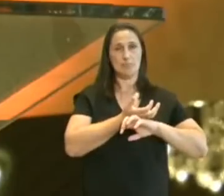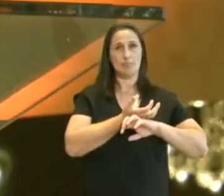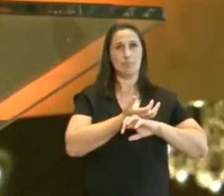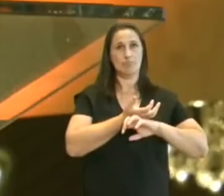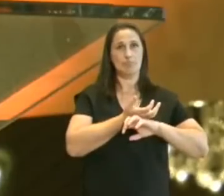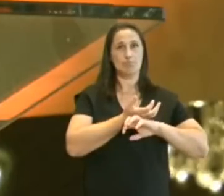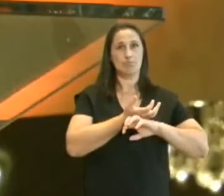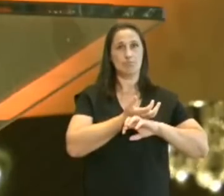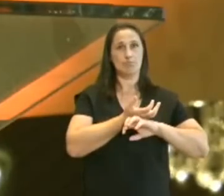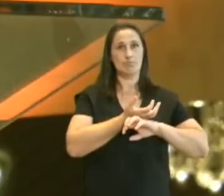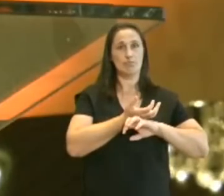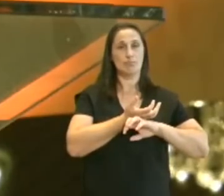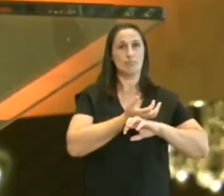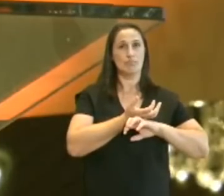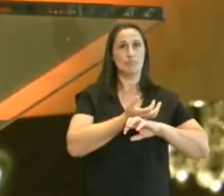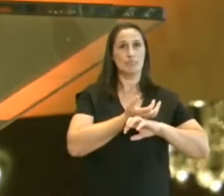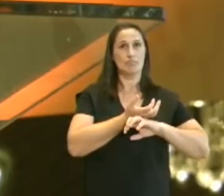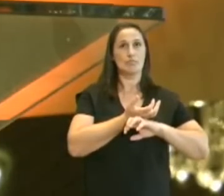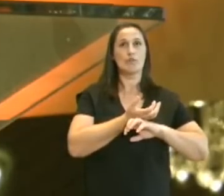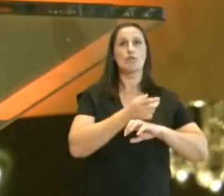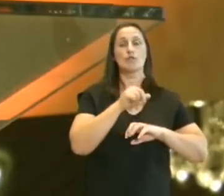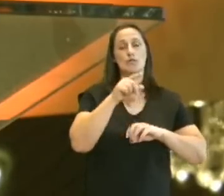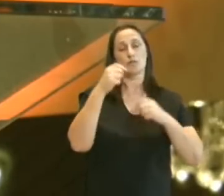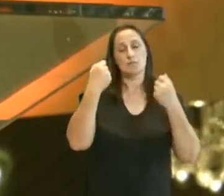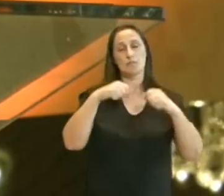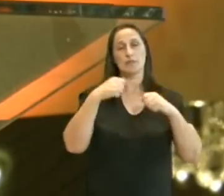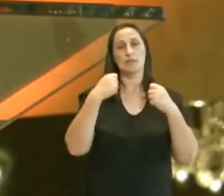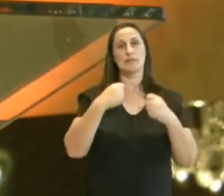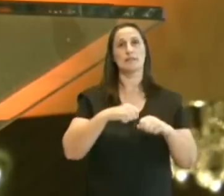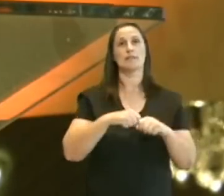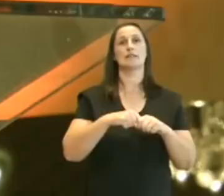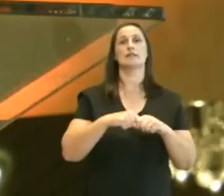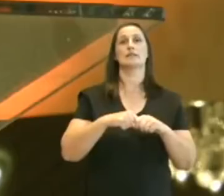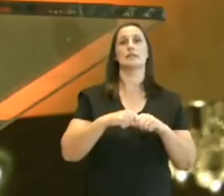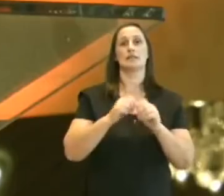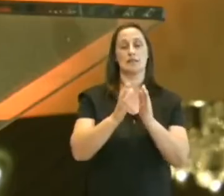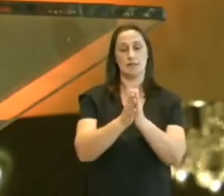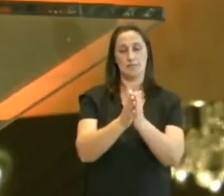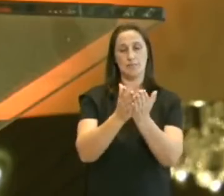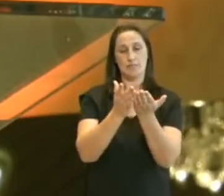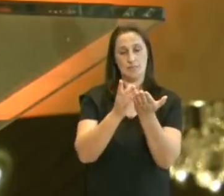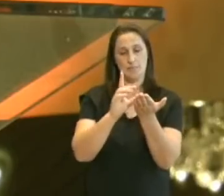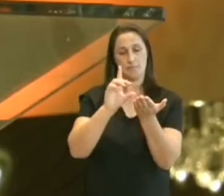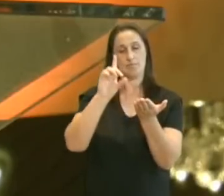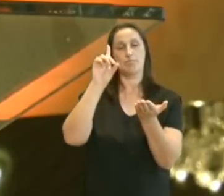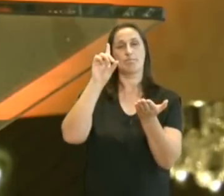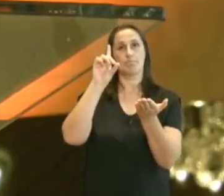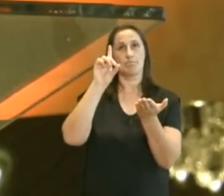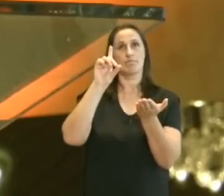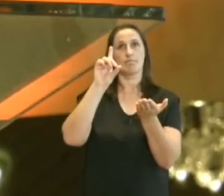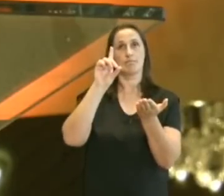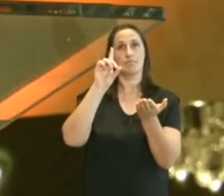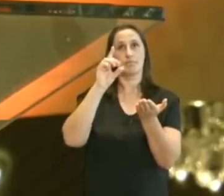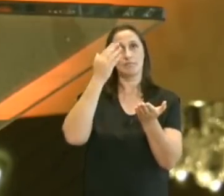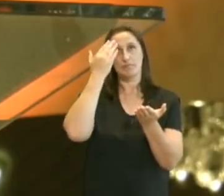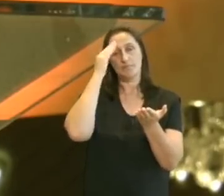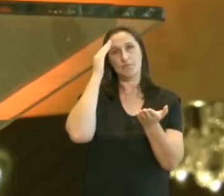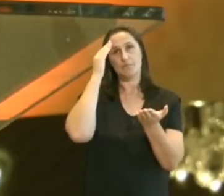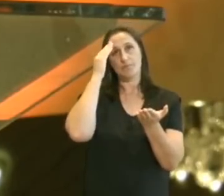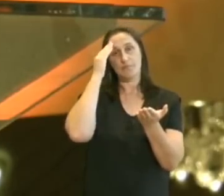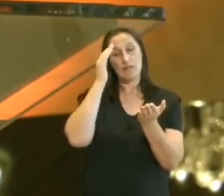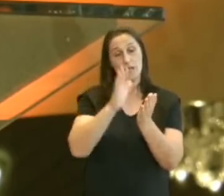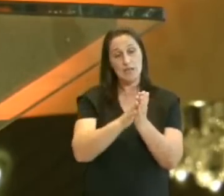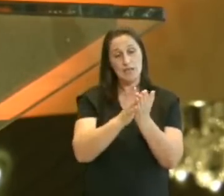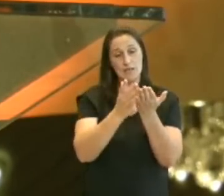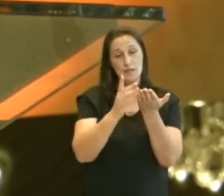uma releitura da sua realidade à luz da palavra de Deus. E aí a palavra